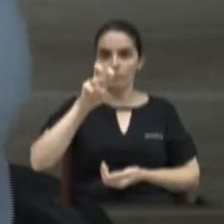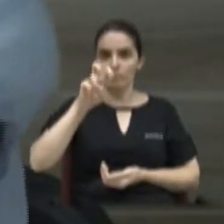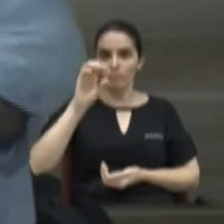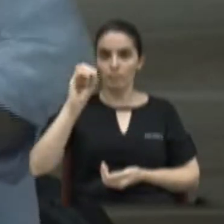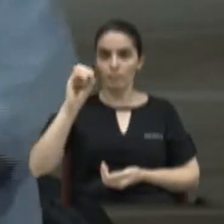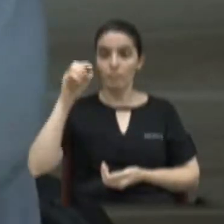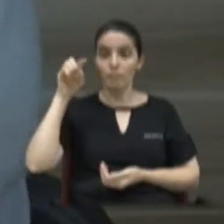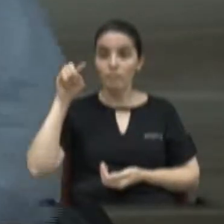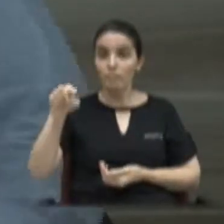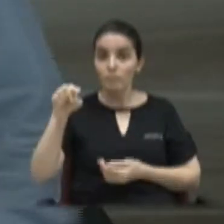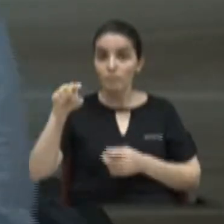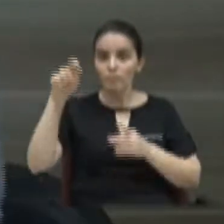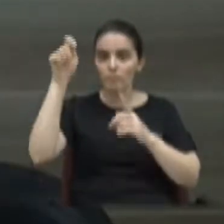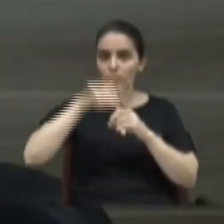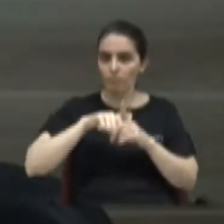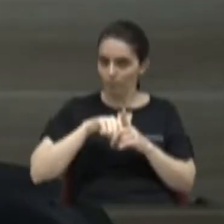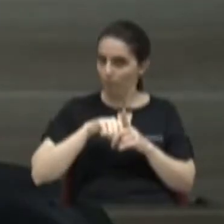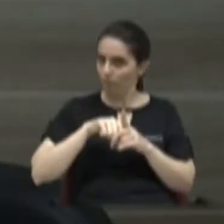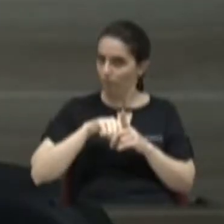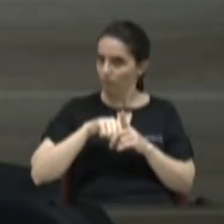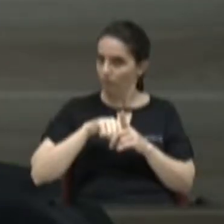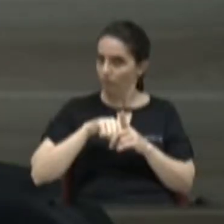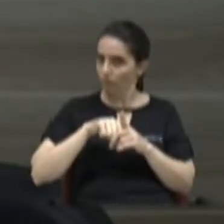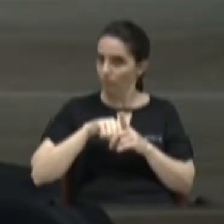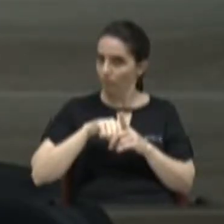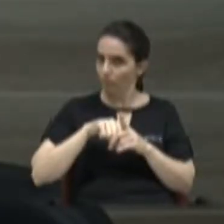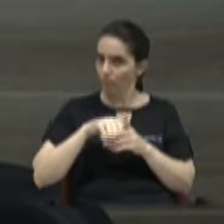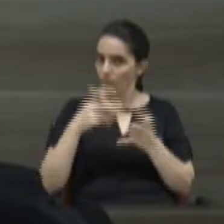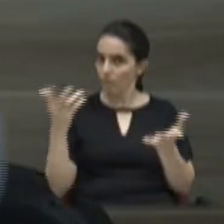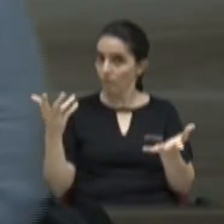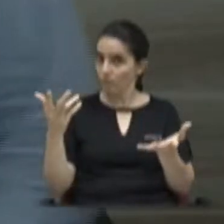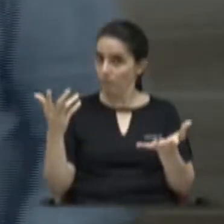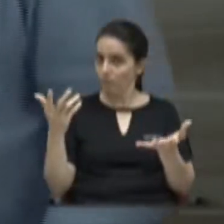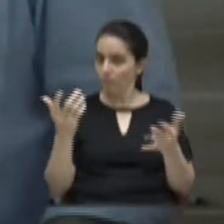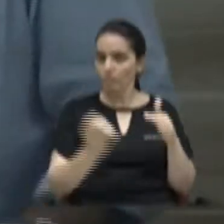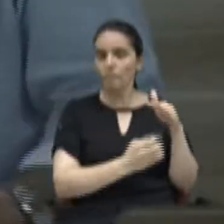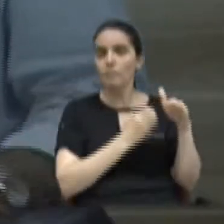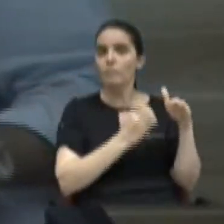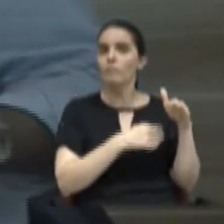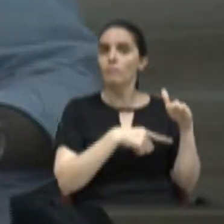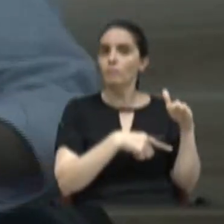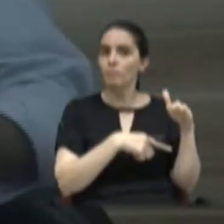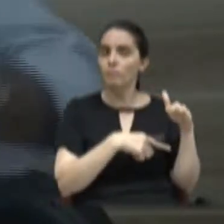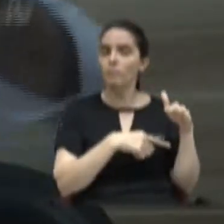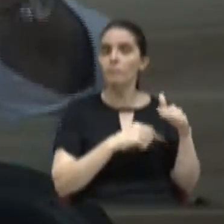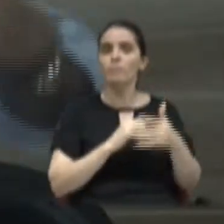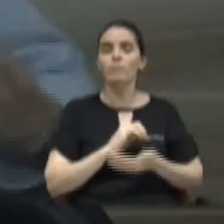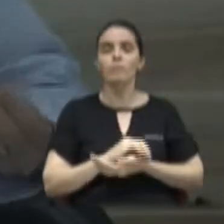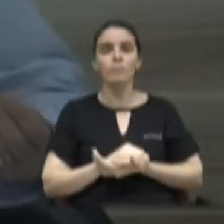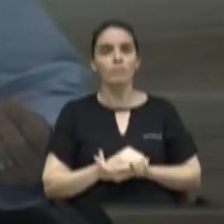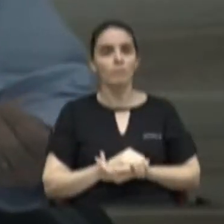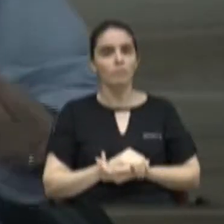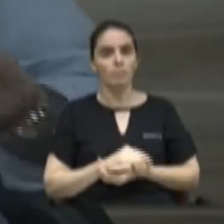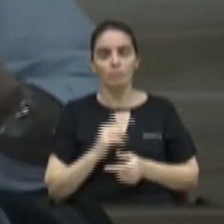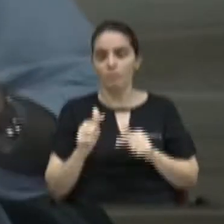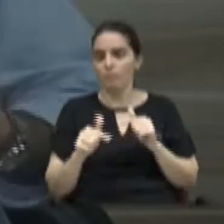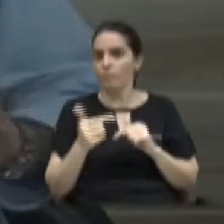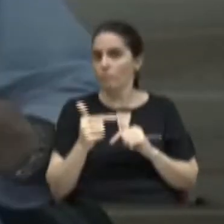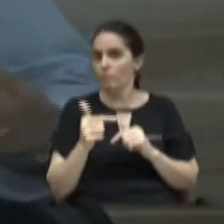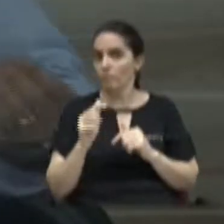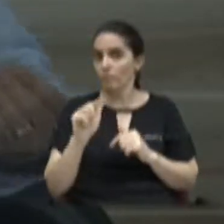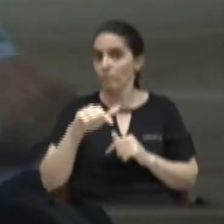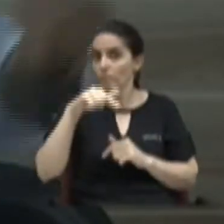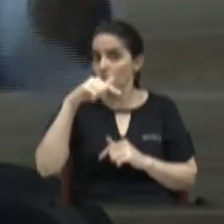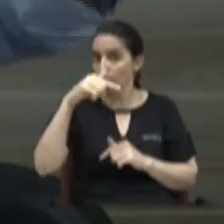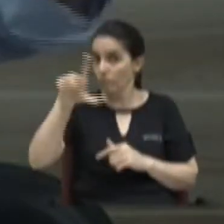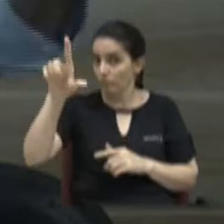R$150 mil mês. Poxa vida, então... E é uma empresa que presta serviço aqui, não temos alternativa. Então, temos que